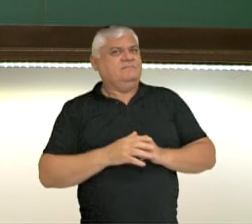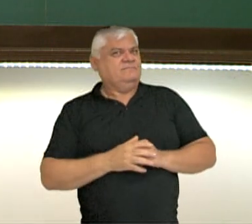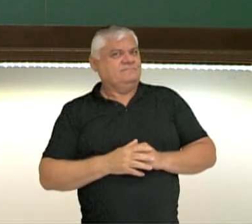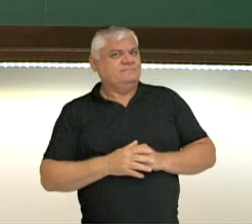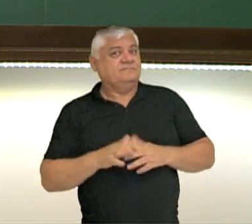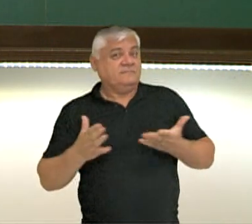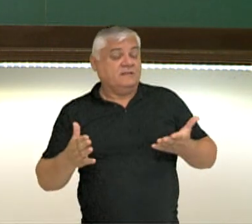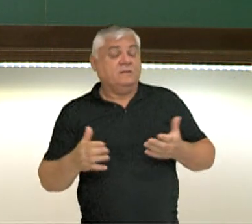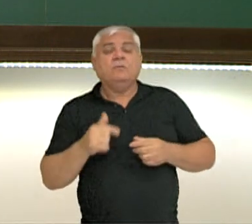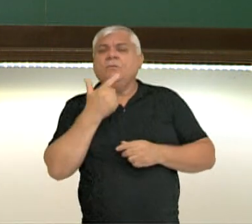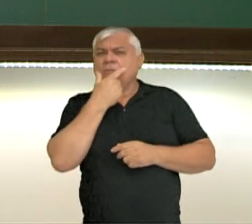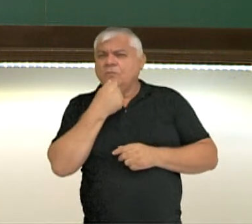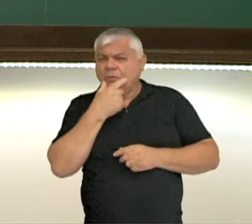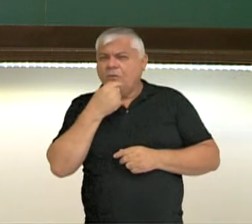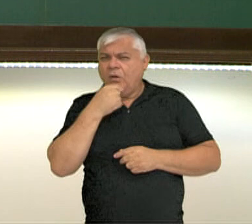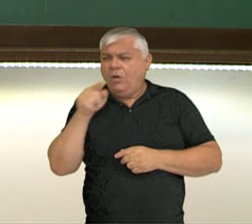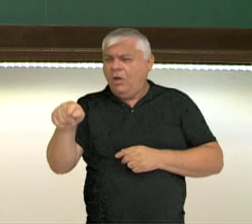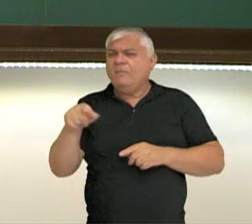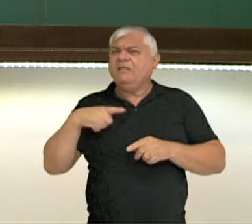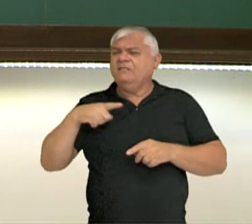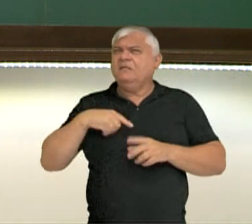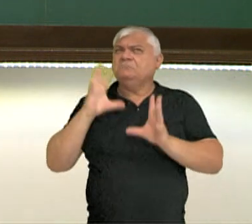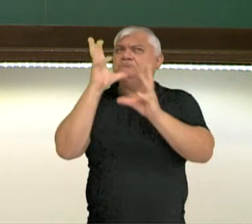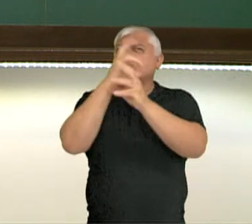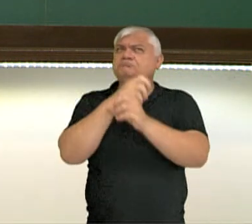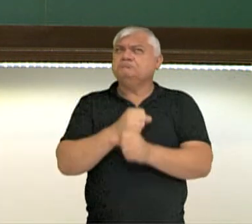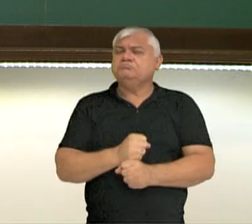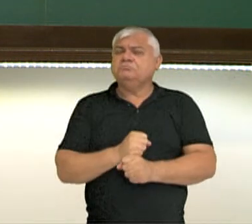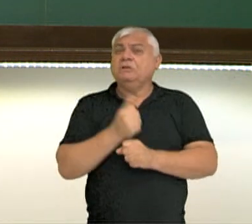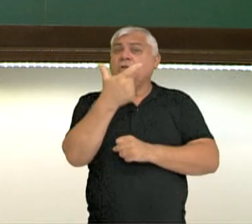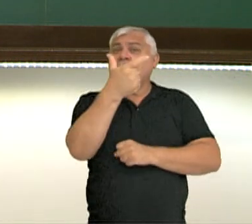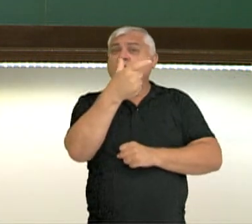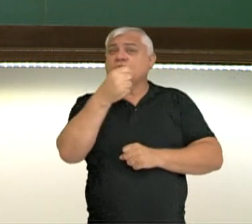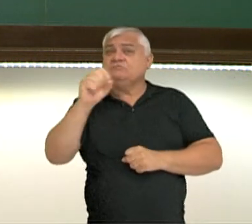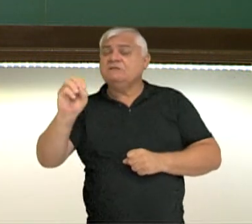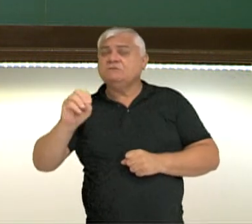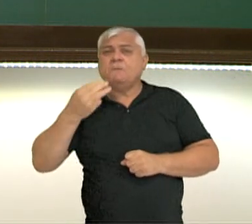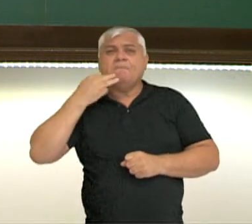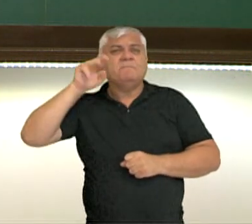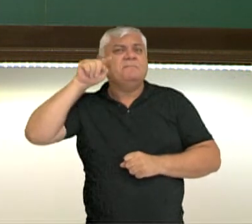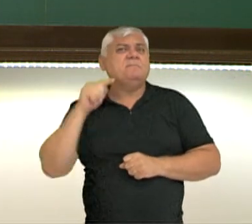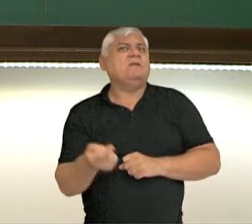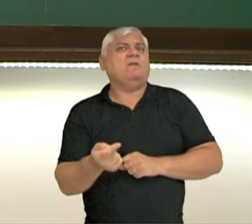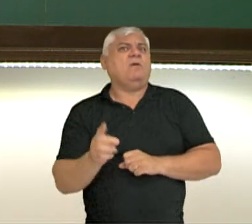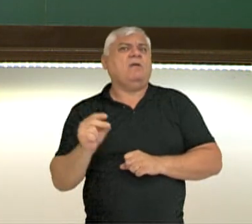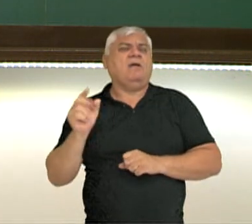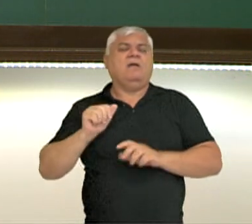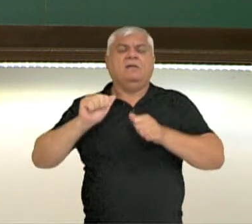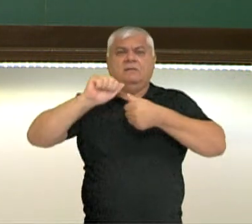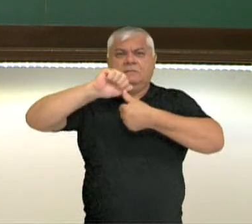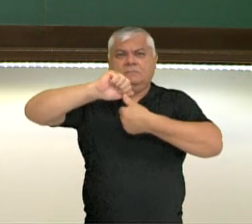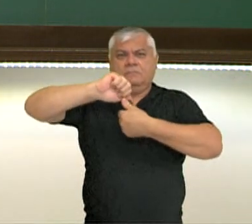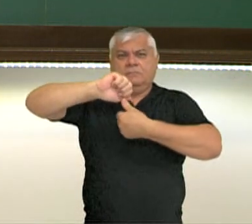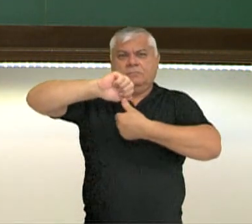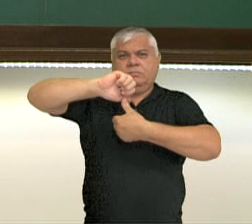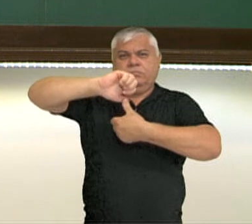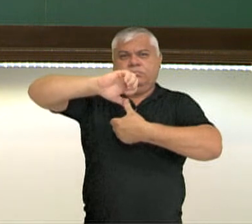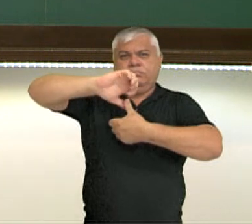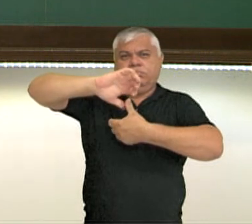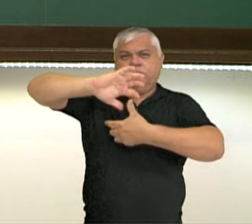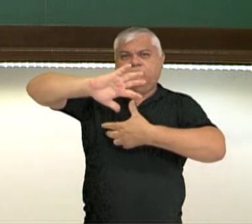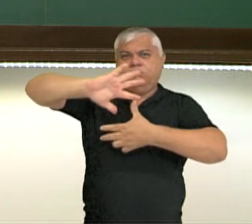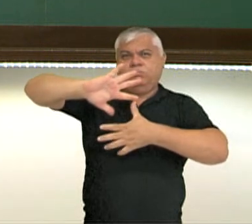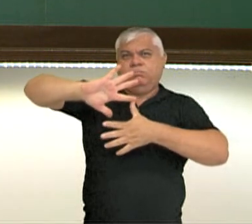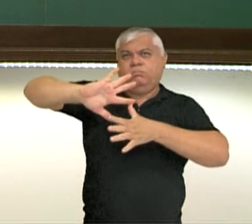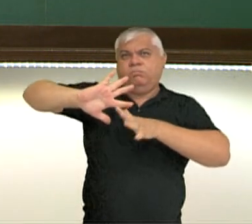espécie, a Homo sapiens, tem 200 mil anos. Olha a diferença, 200 milhões de anos para que os continentes começassem a se separar